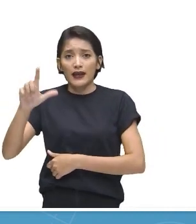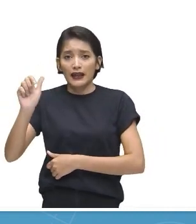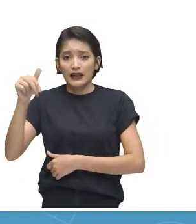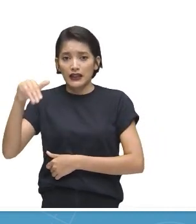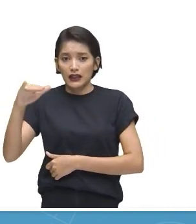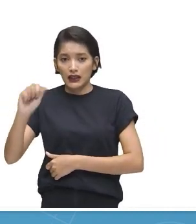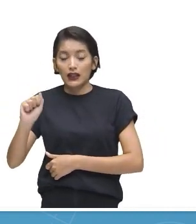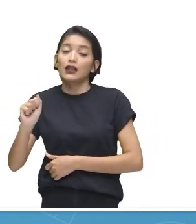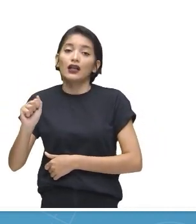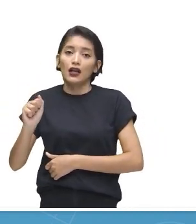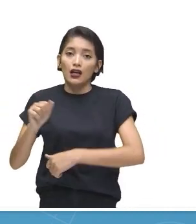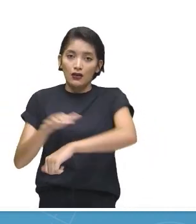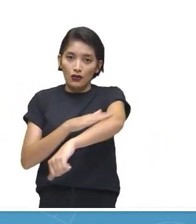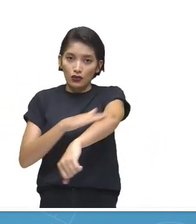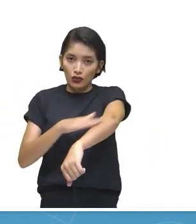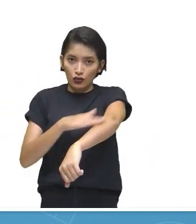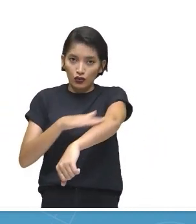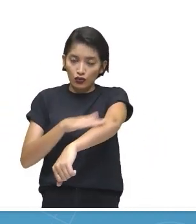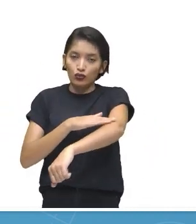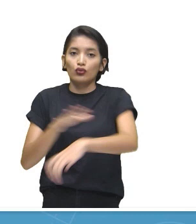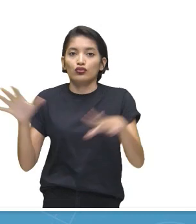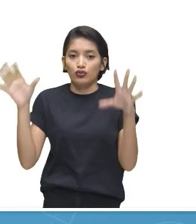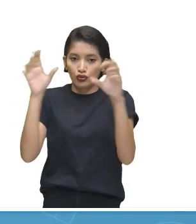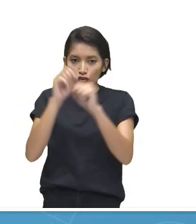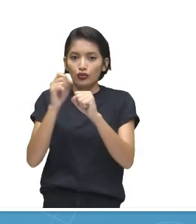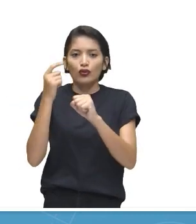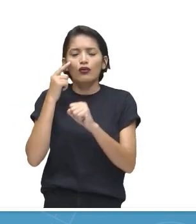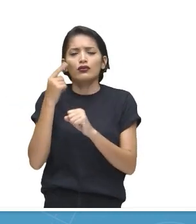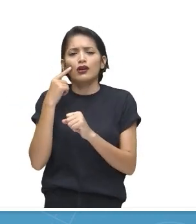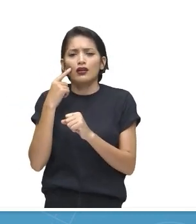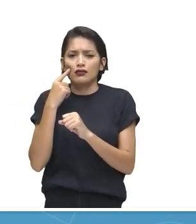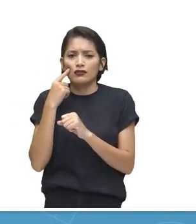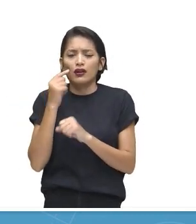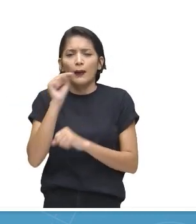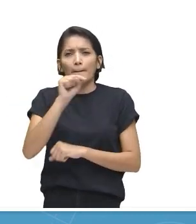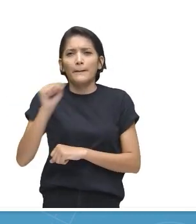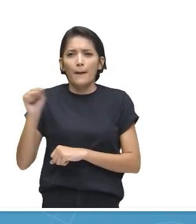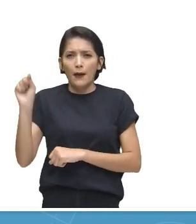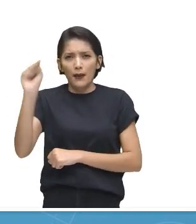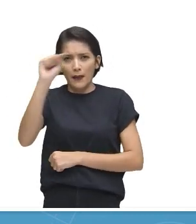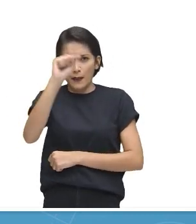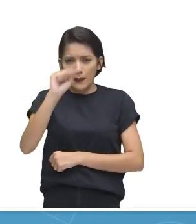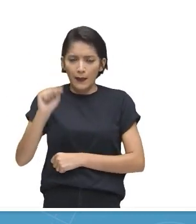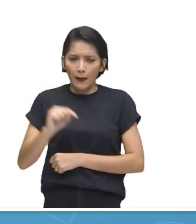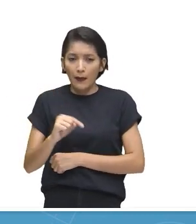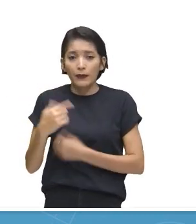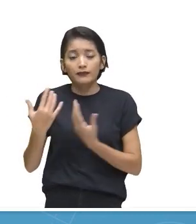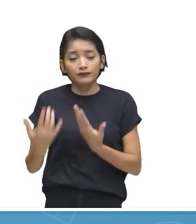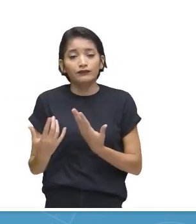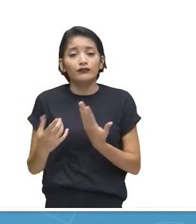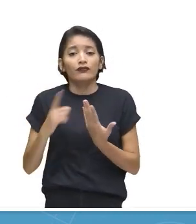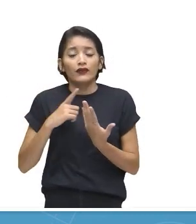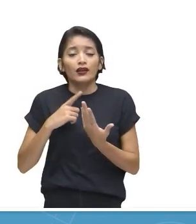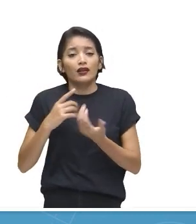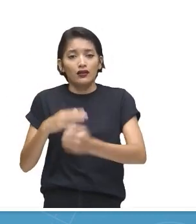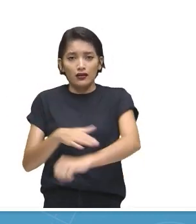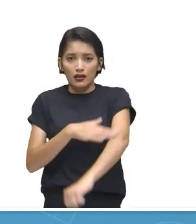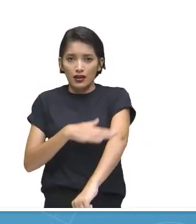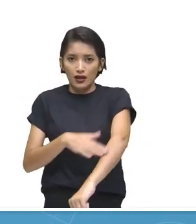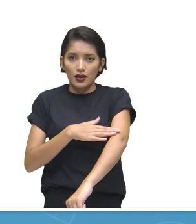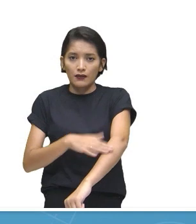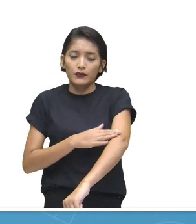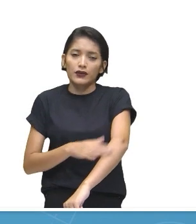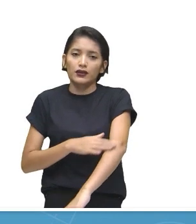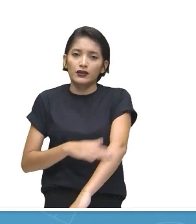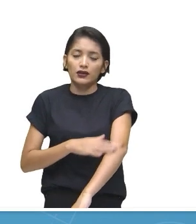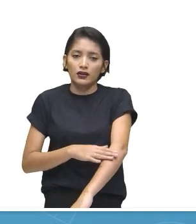das pessoas de pele escura. Observa aí que tem vários pontinhos ali pelo esquema. E aí nós temos uma pele negra, né? Uma